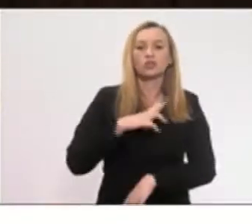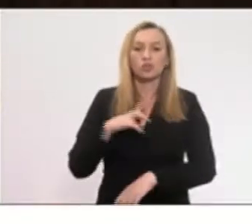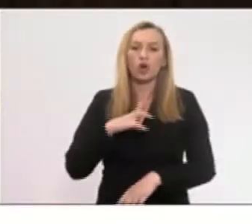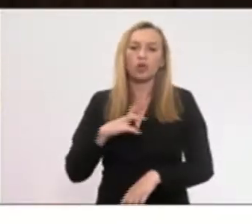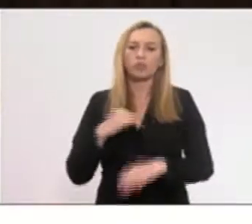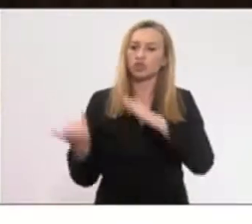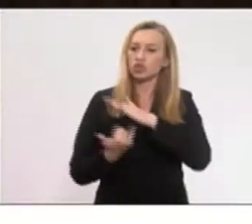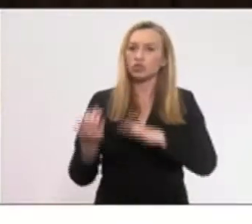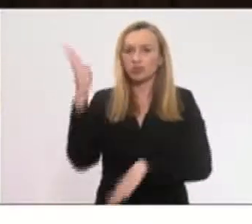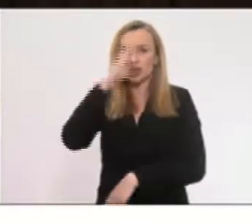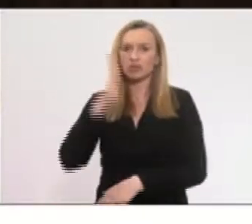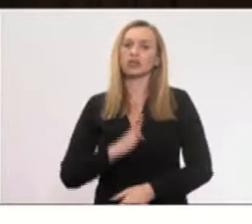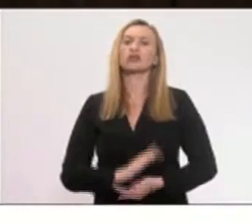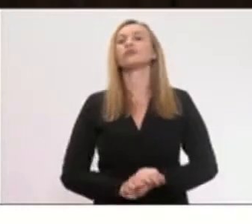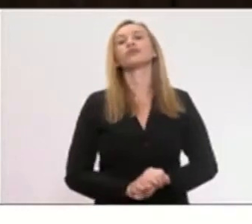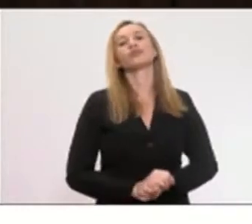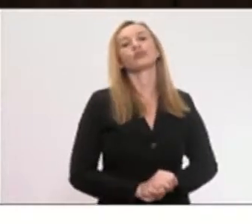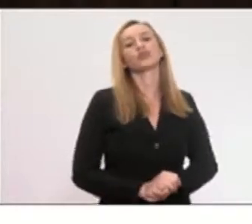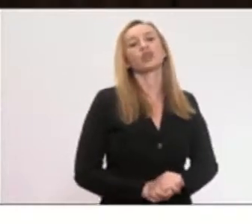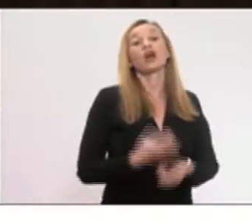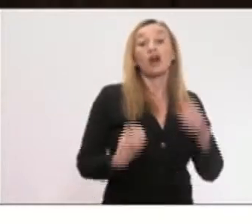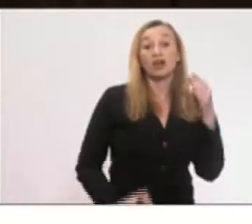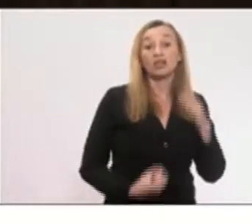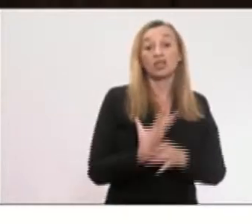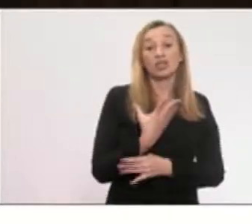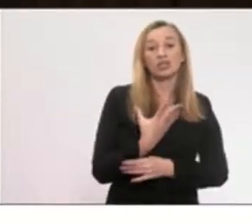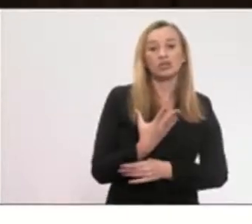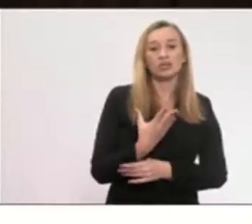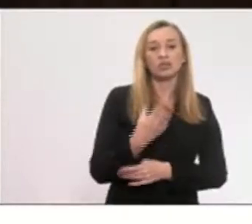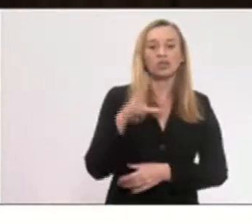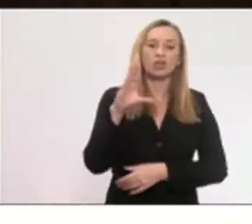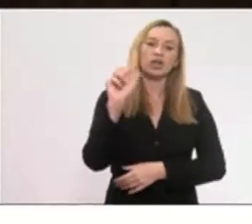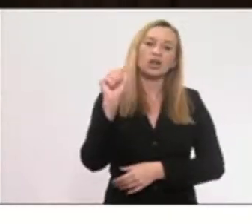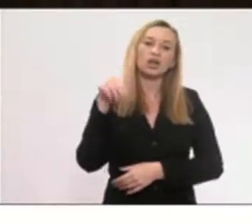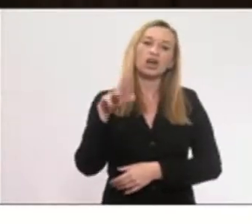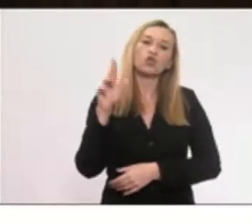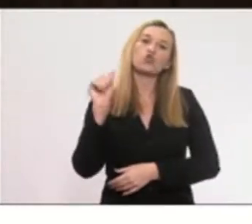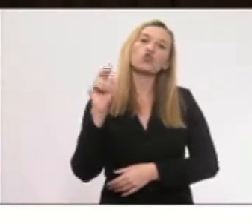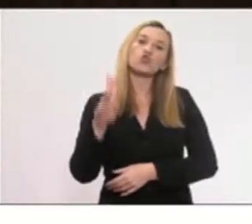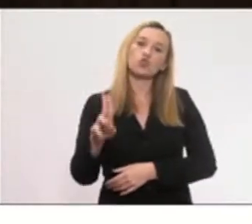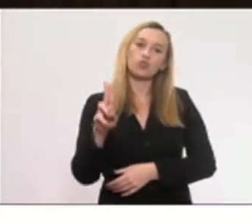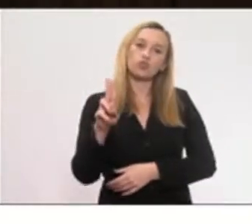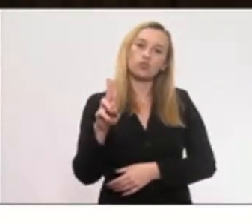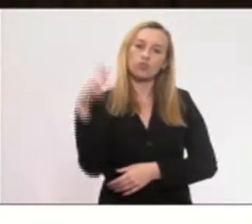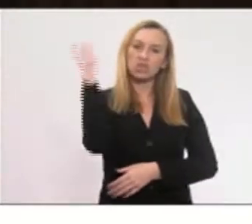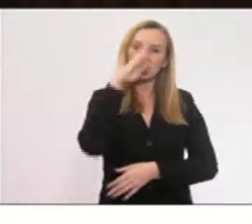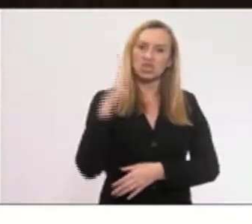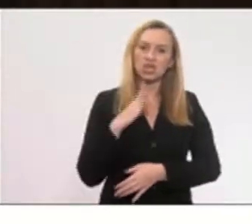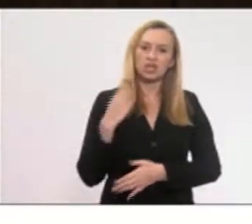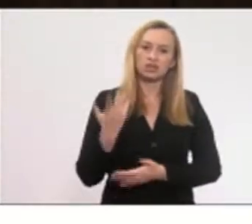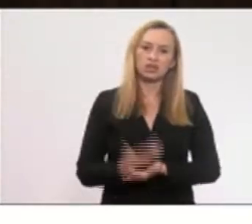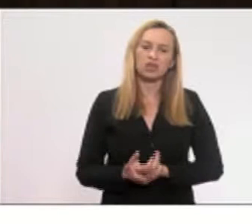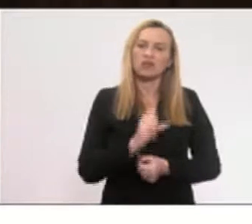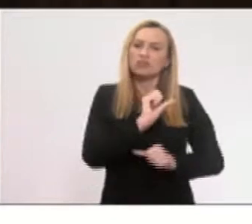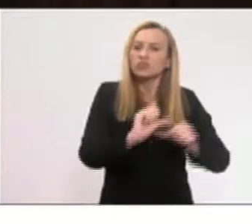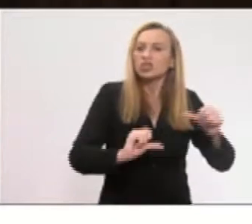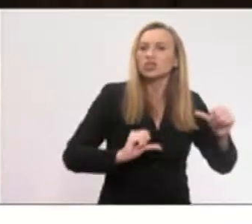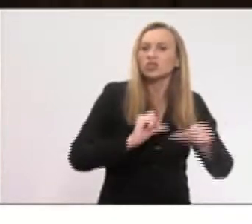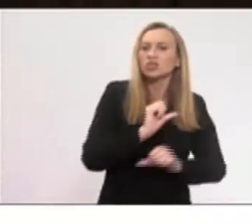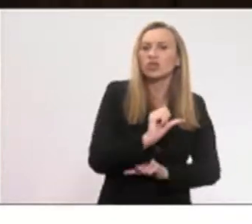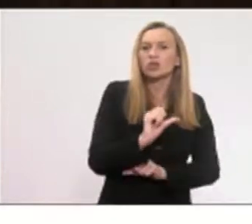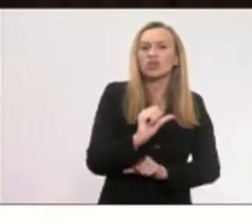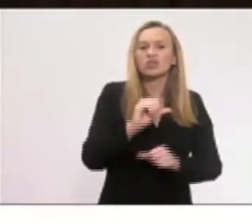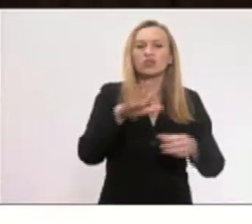Brasileiro. A criação de uma Cancún brasileira. A transformação